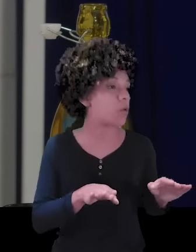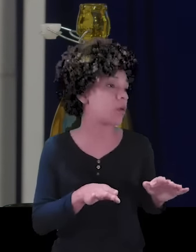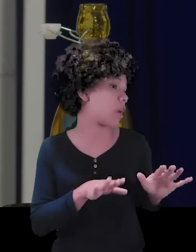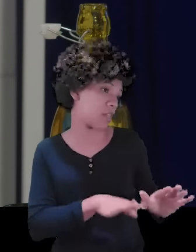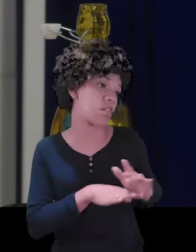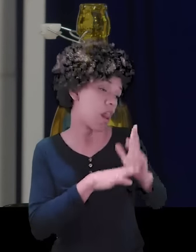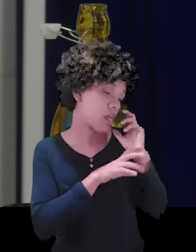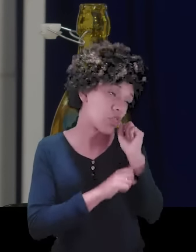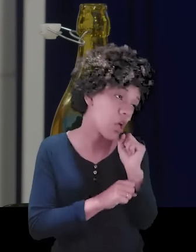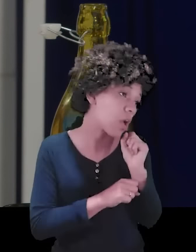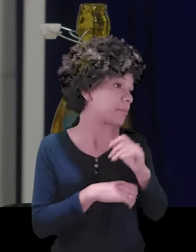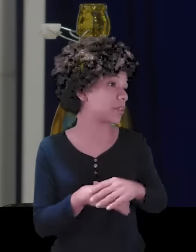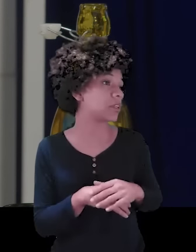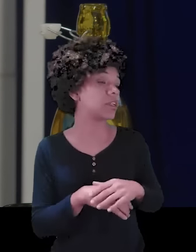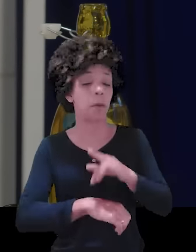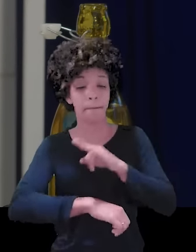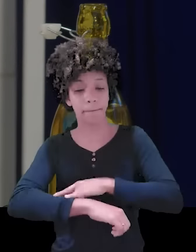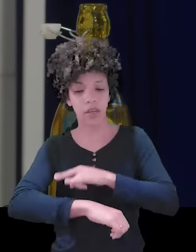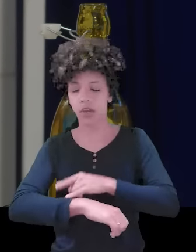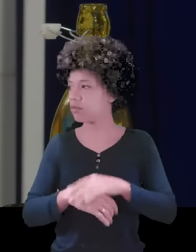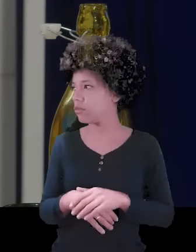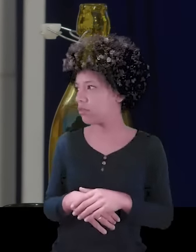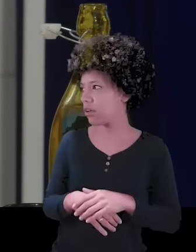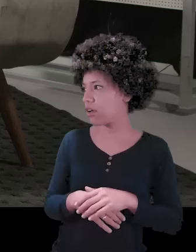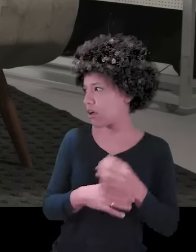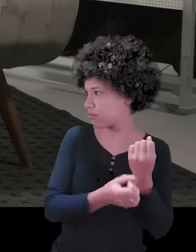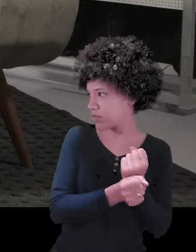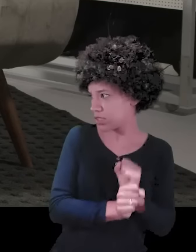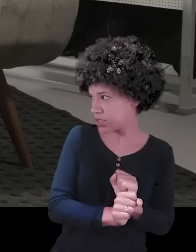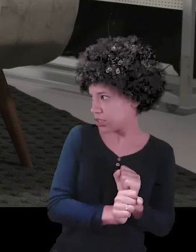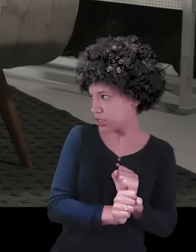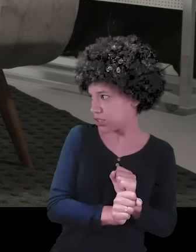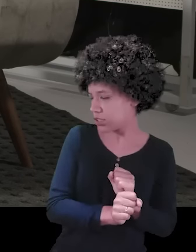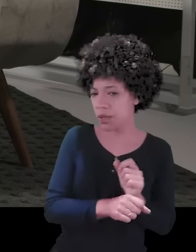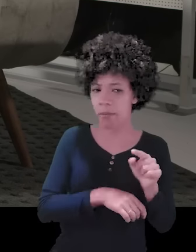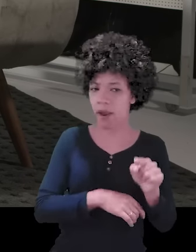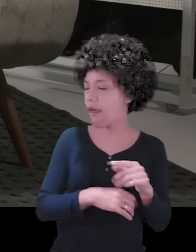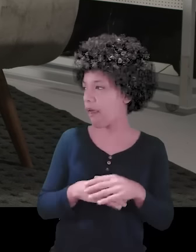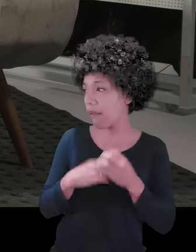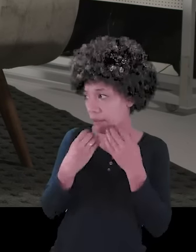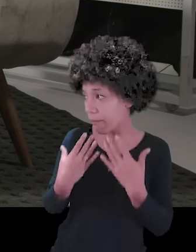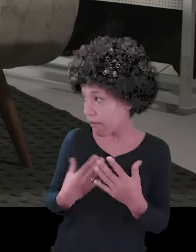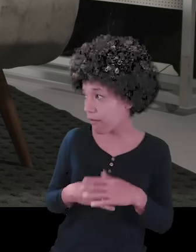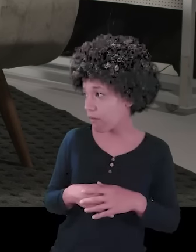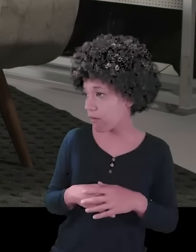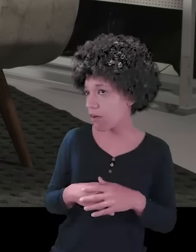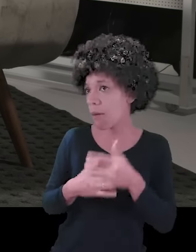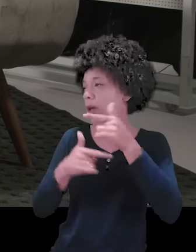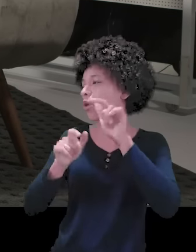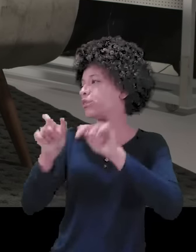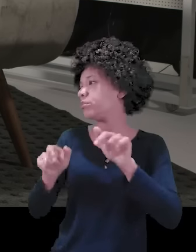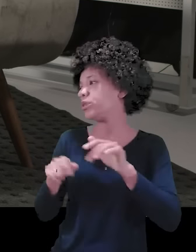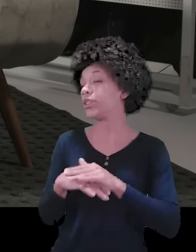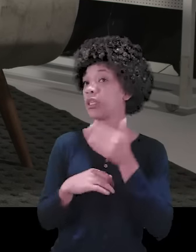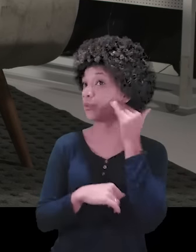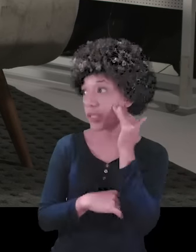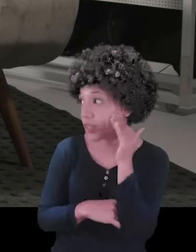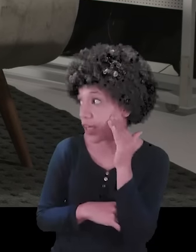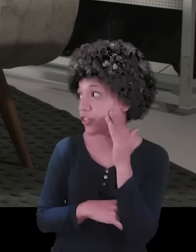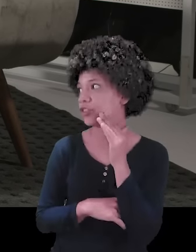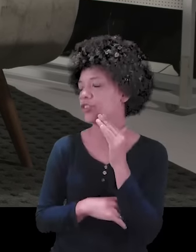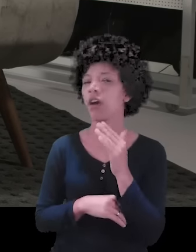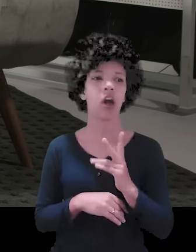pessoa fica E aí vai ter um banho e ir para ela fazer para outras pessoas que não